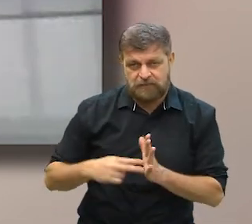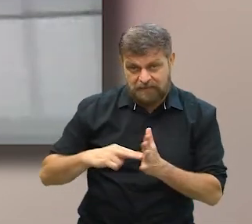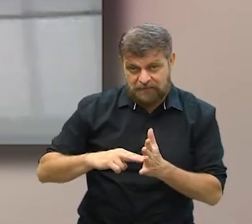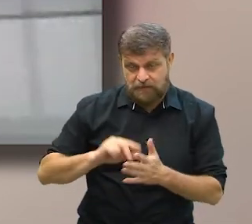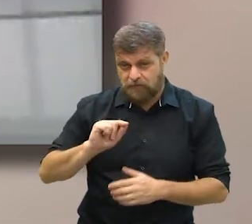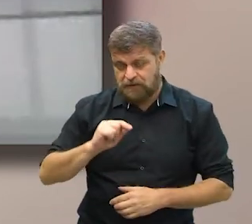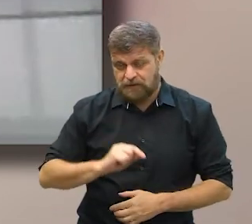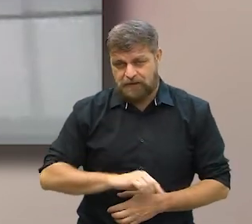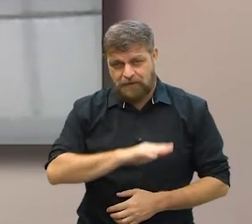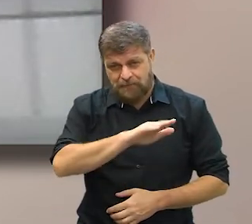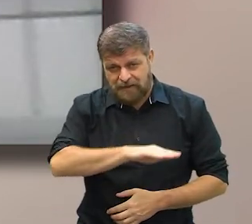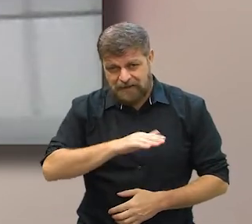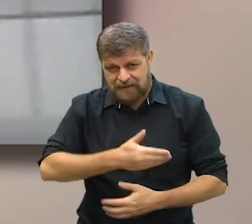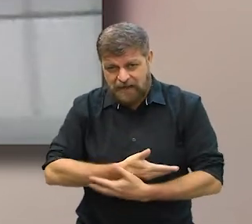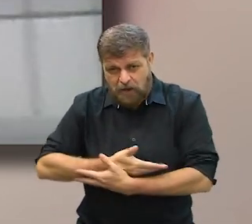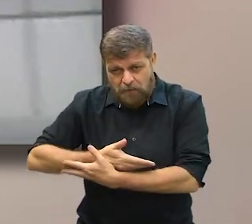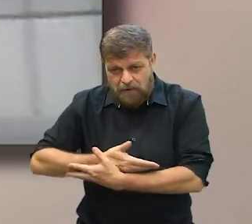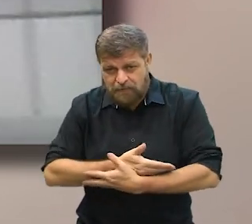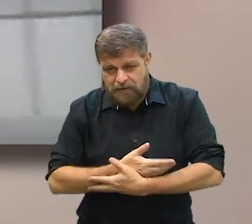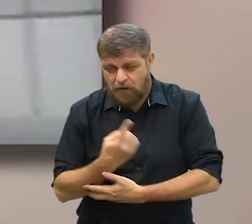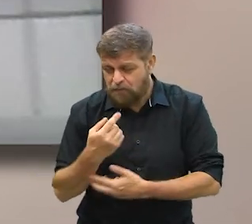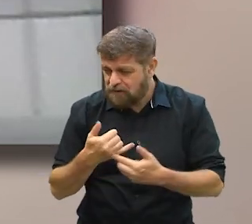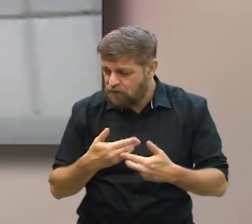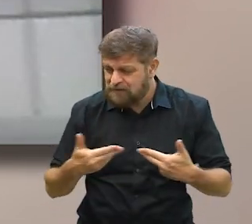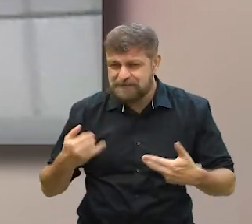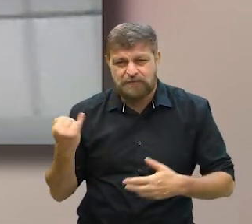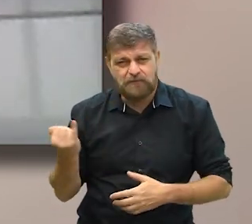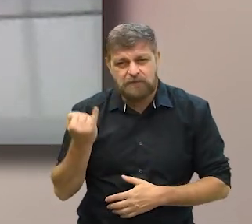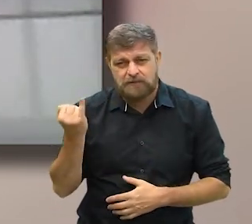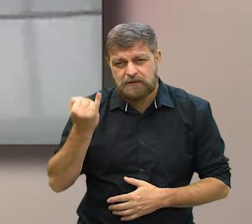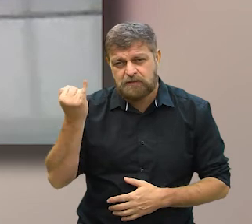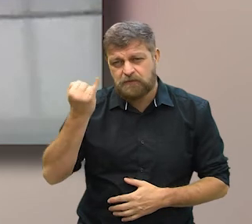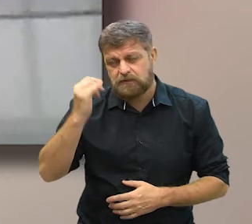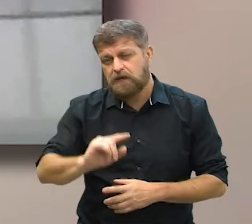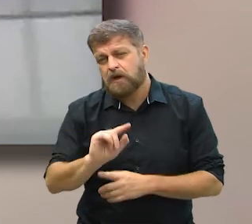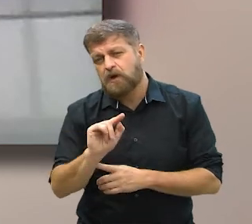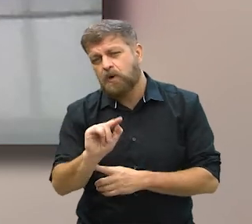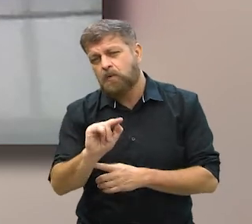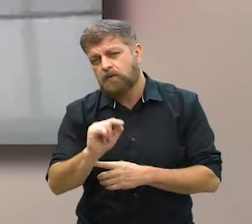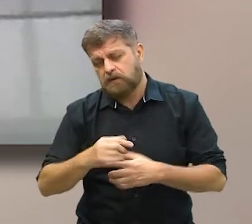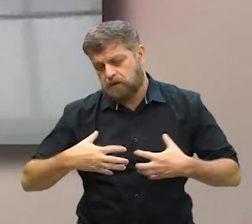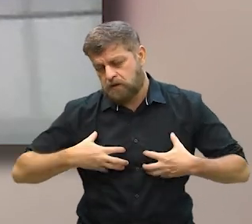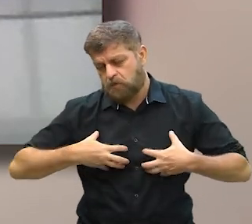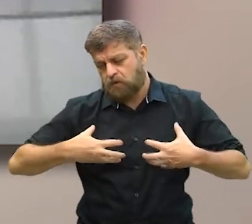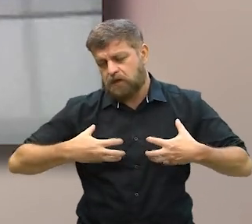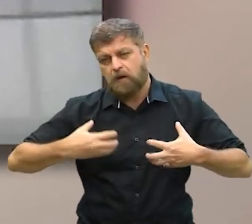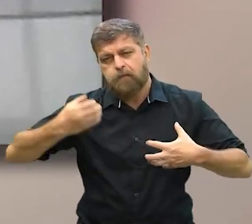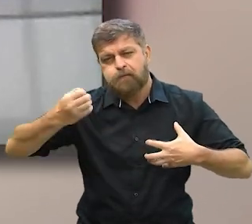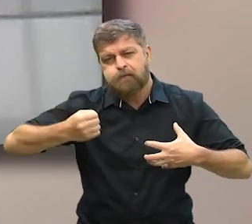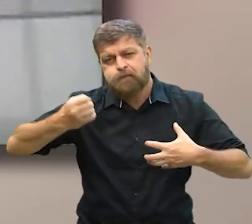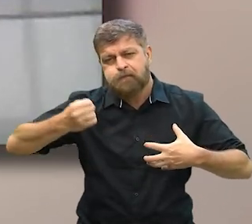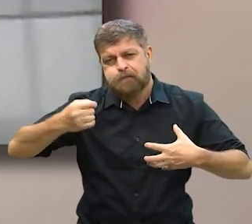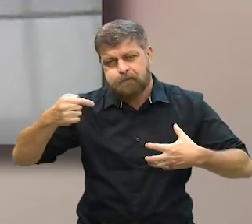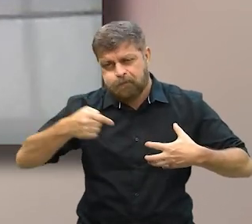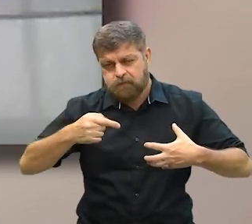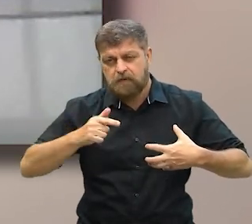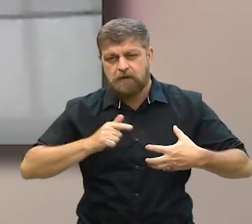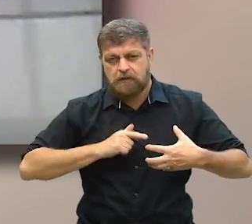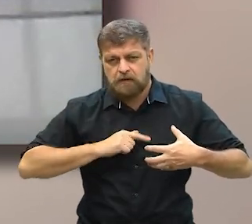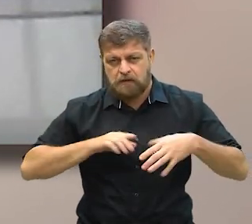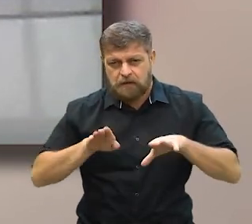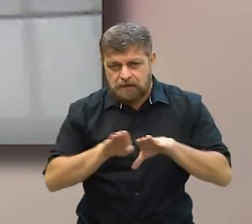assim, para a criança, e tem uma coisa muito importante que foi visto, é que o leite materno também,